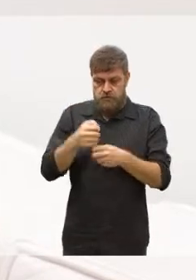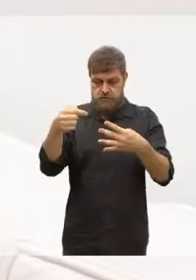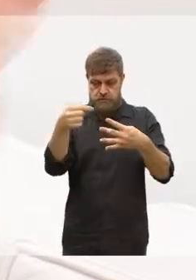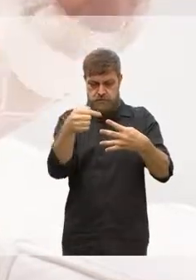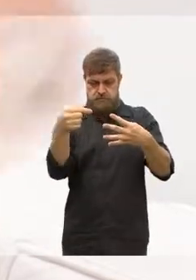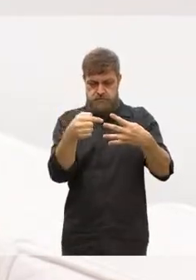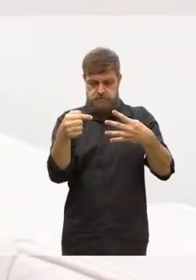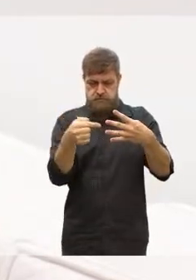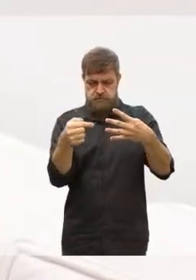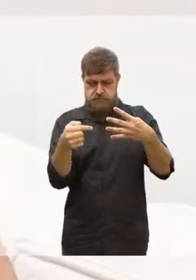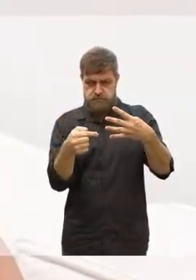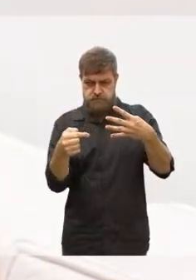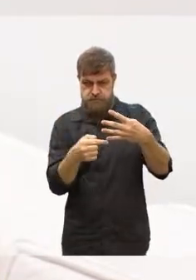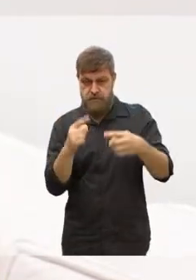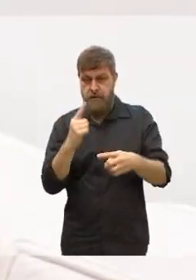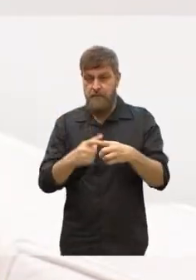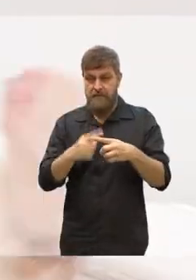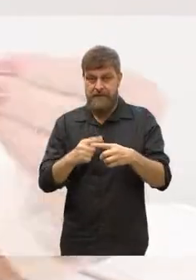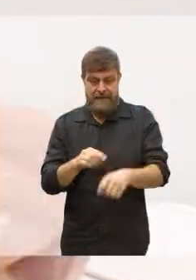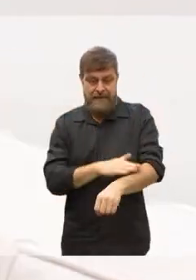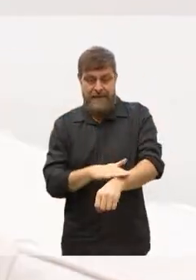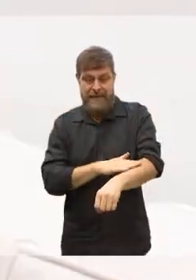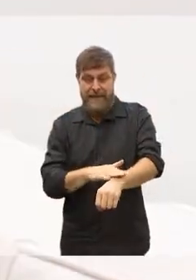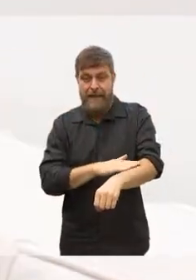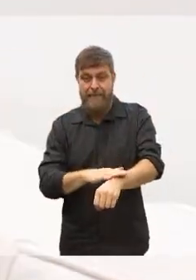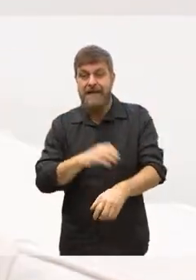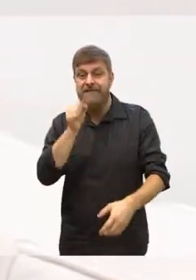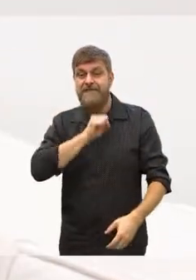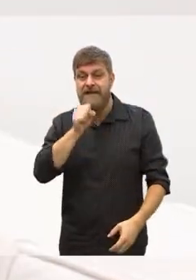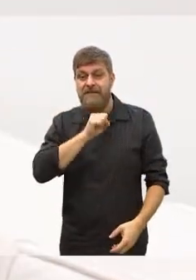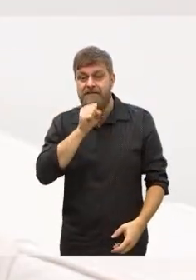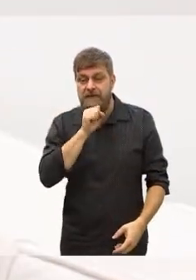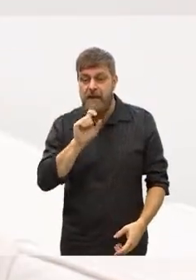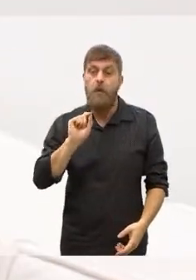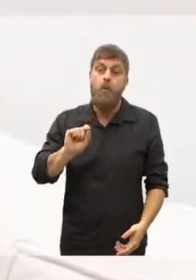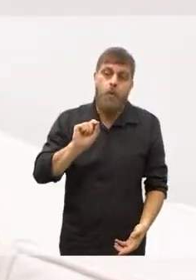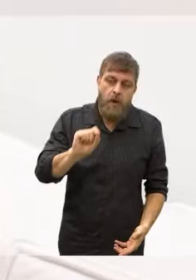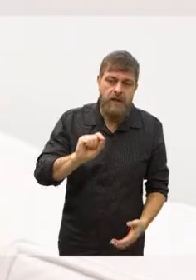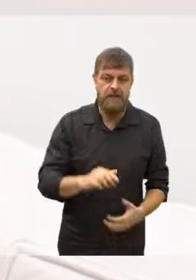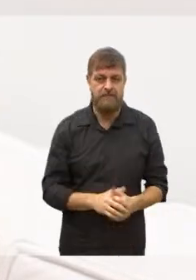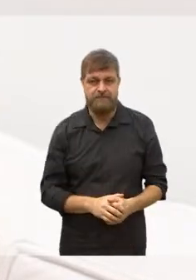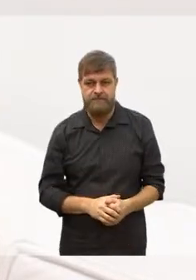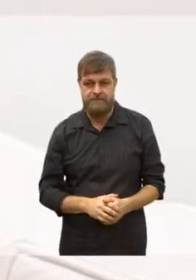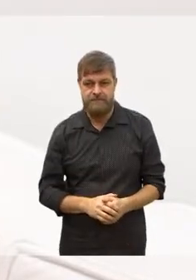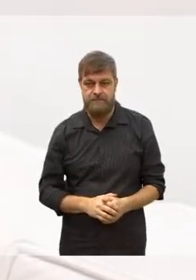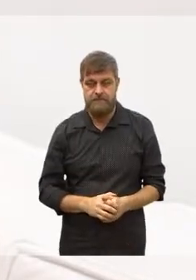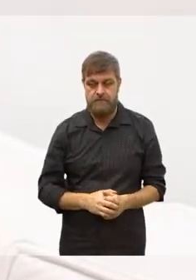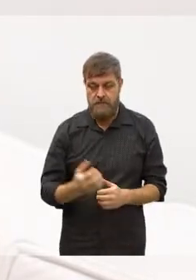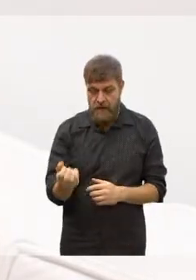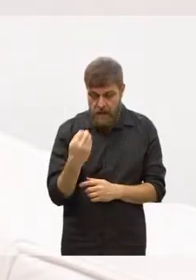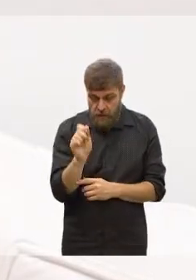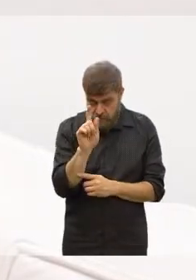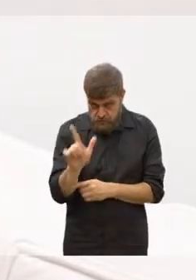fatores, quais são os fatores que atuam no espossoma? Um é a luz azul,